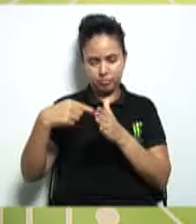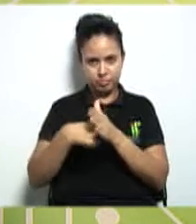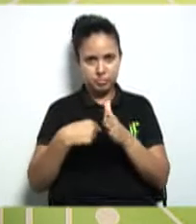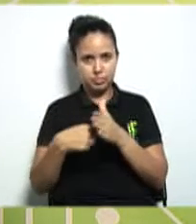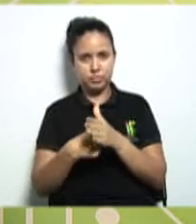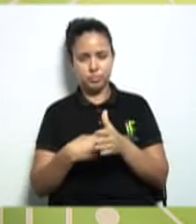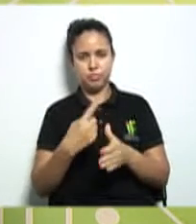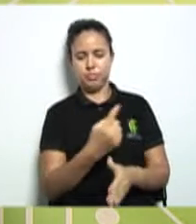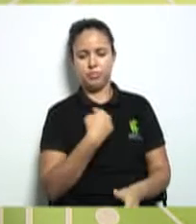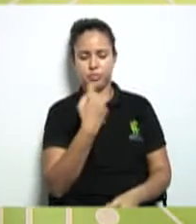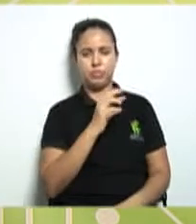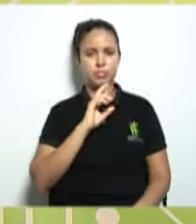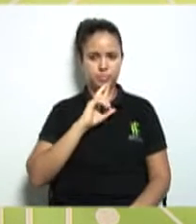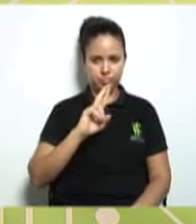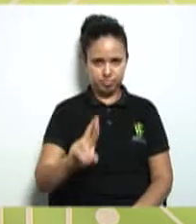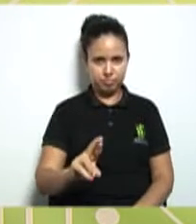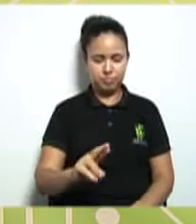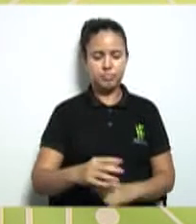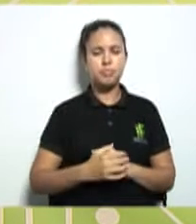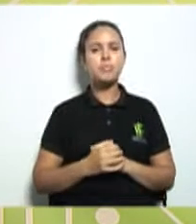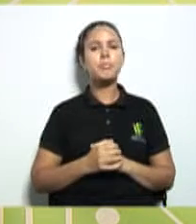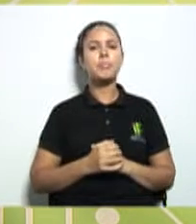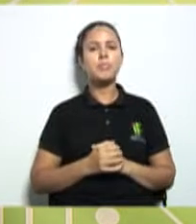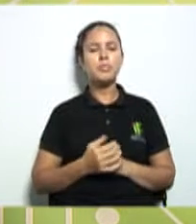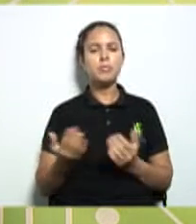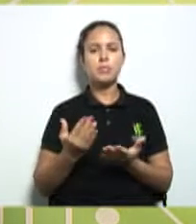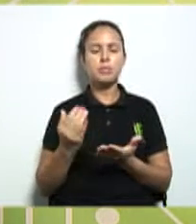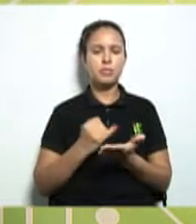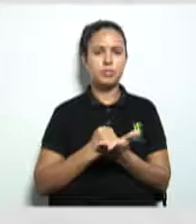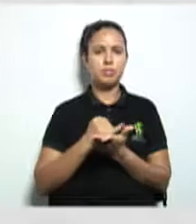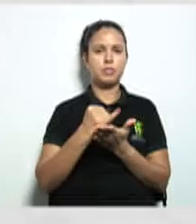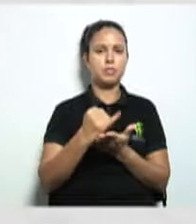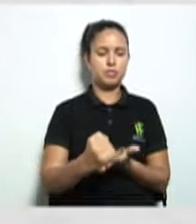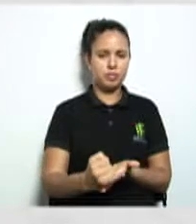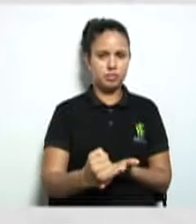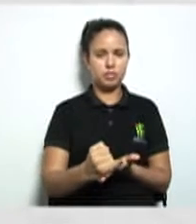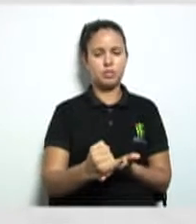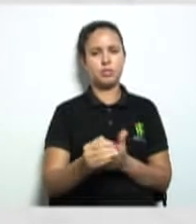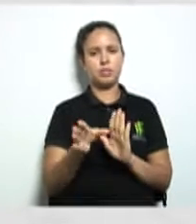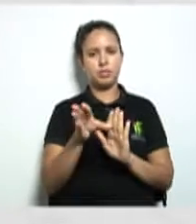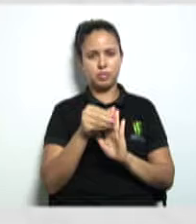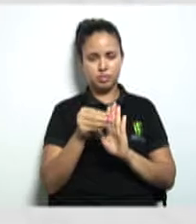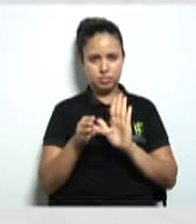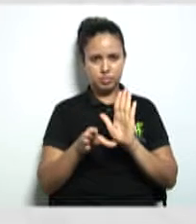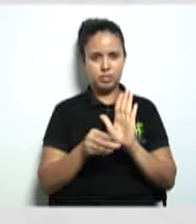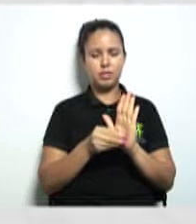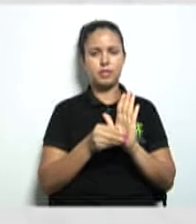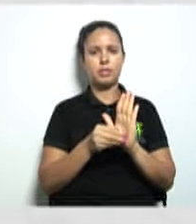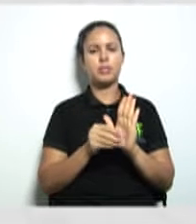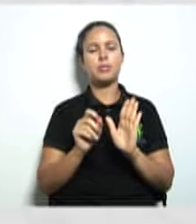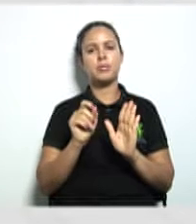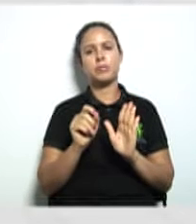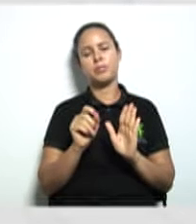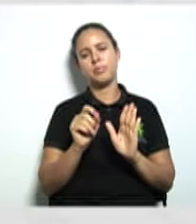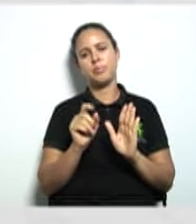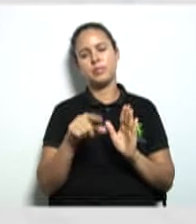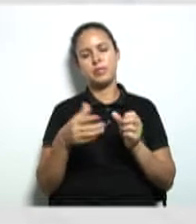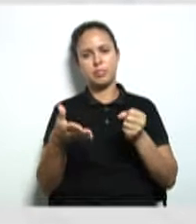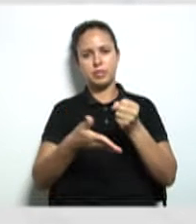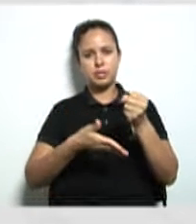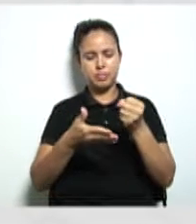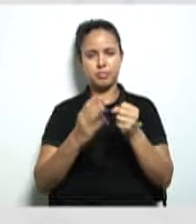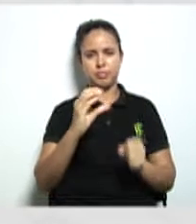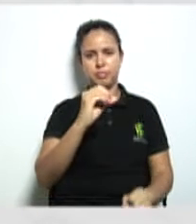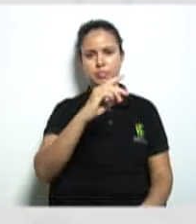tirar a sua dúvida, ok? Então, vamos lá. Então, vamos agora iniciar, né, o nosso conteúdo de hoje, que é sobre os princípios